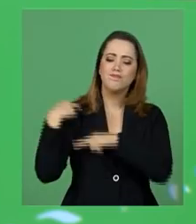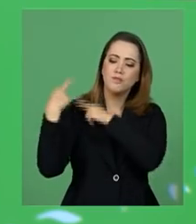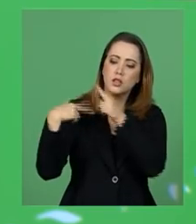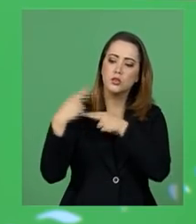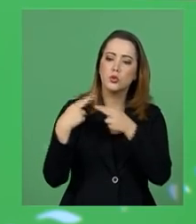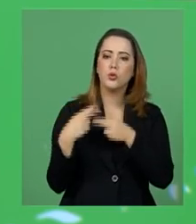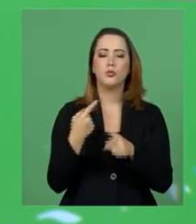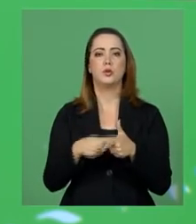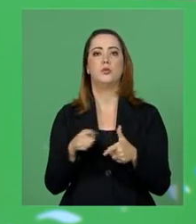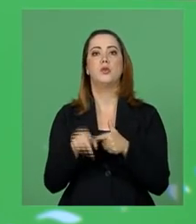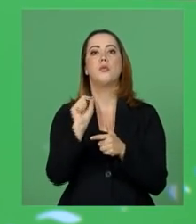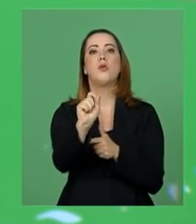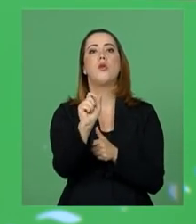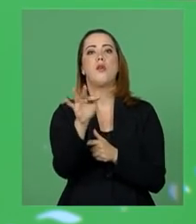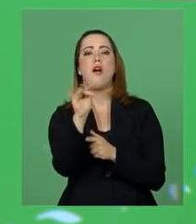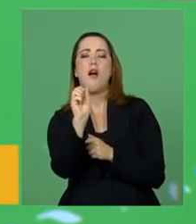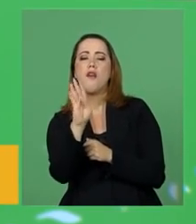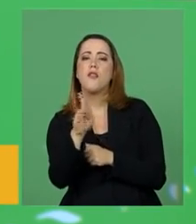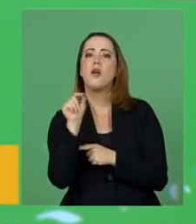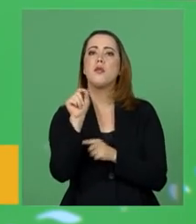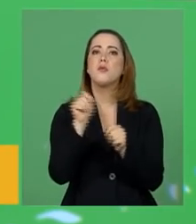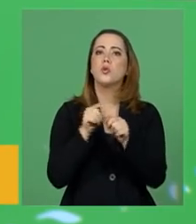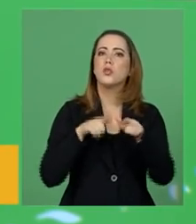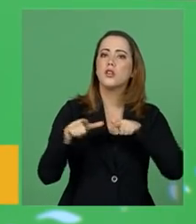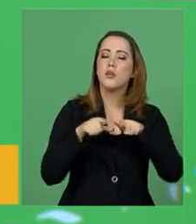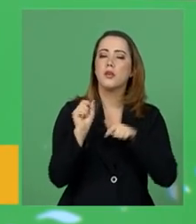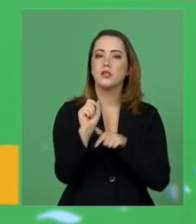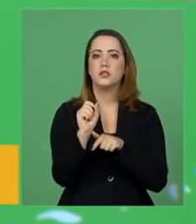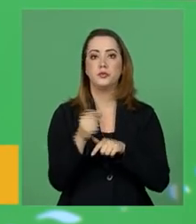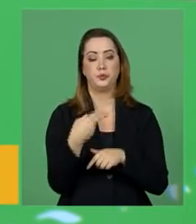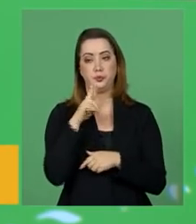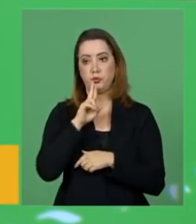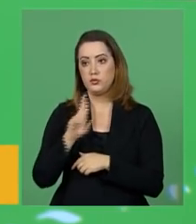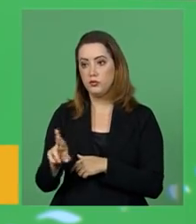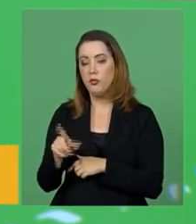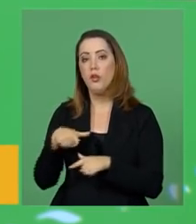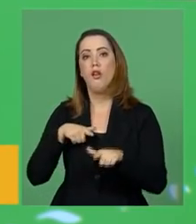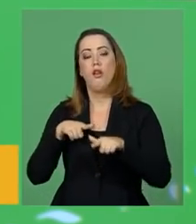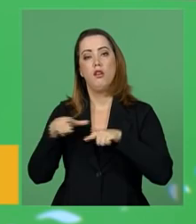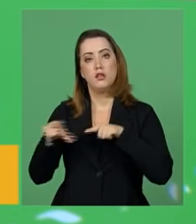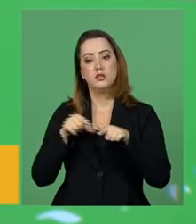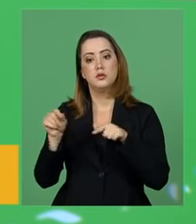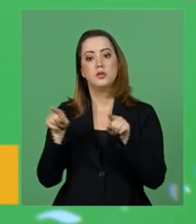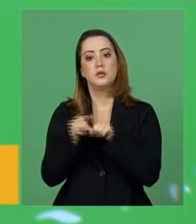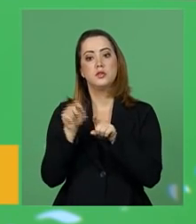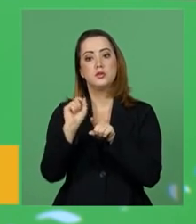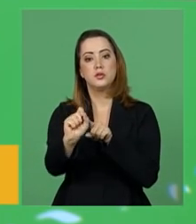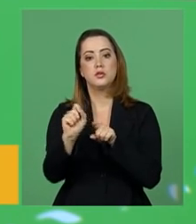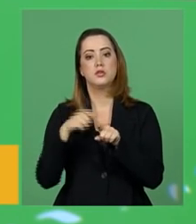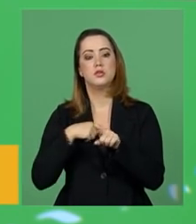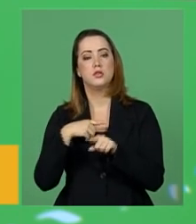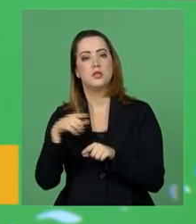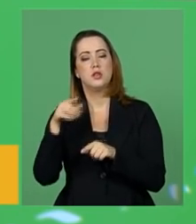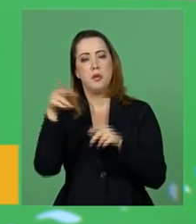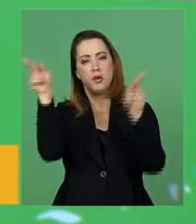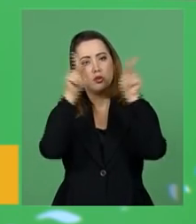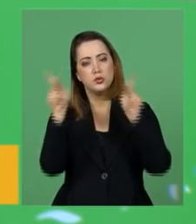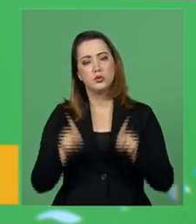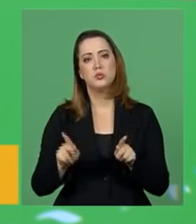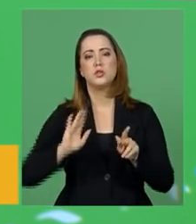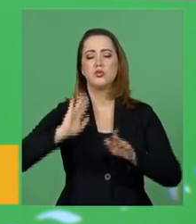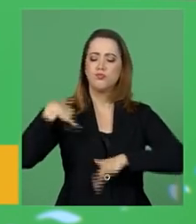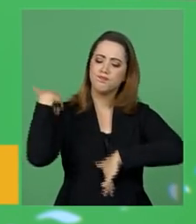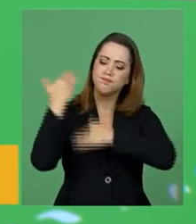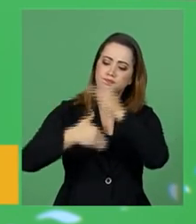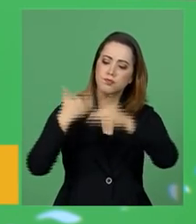FAB ela faz o papel de garantir paz e estabilidade, não só a FAB, as Forças Armadas em si. Já são muitas décadas participando em